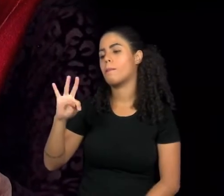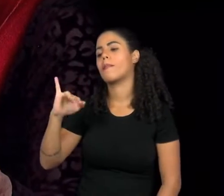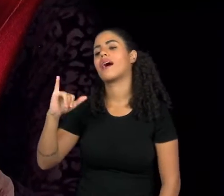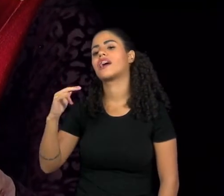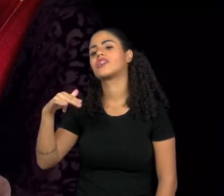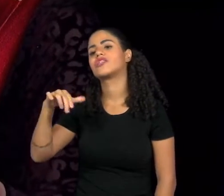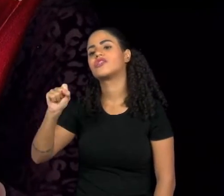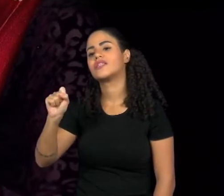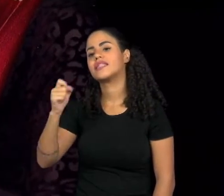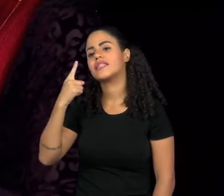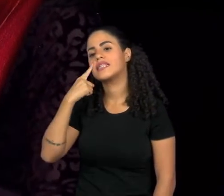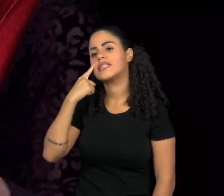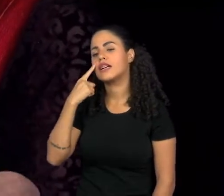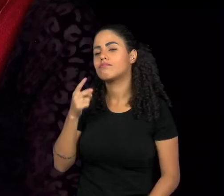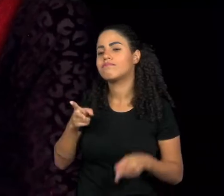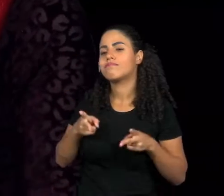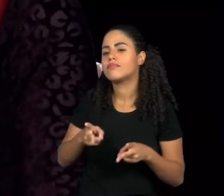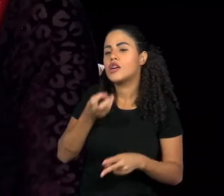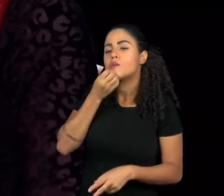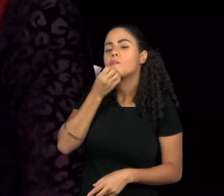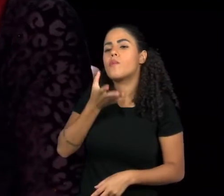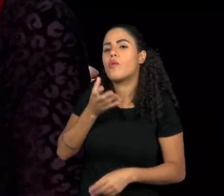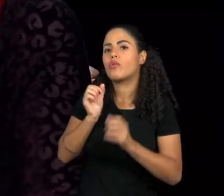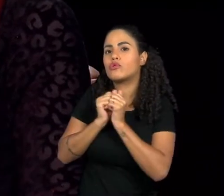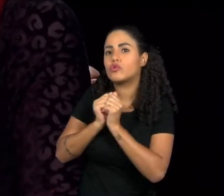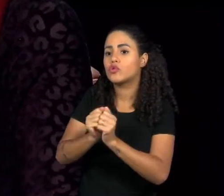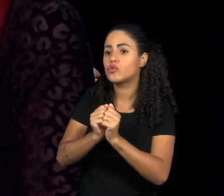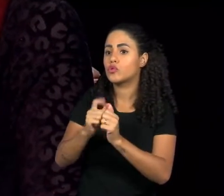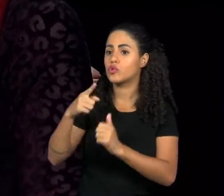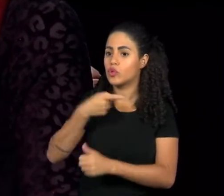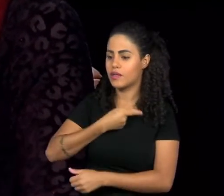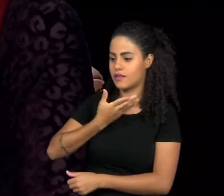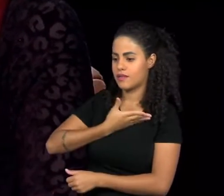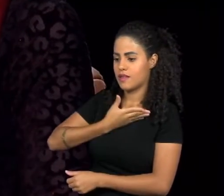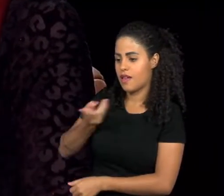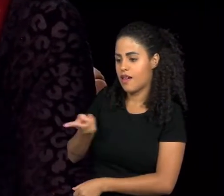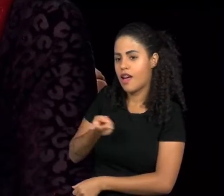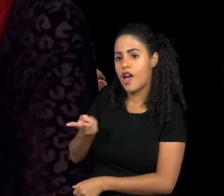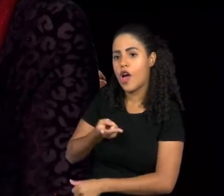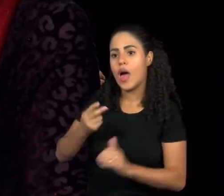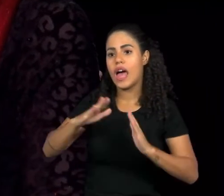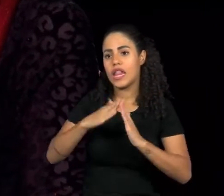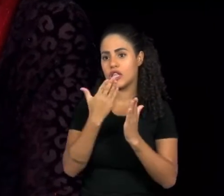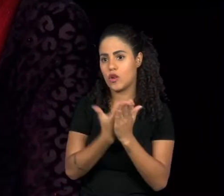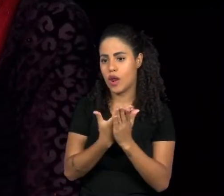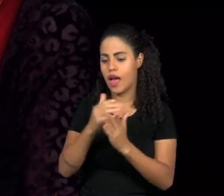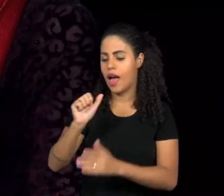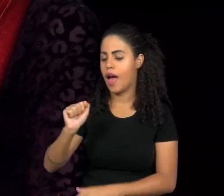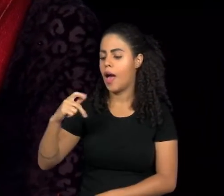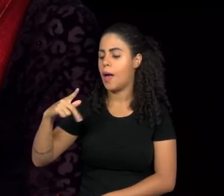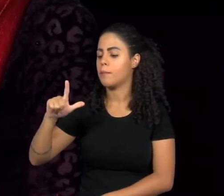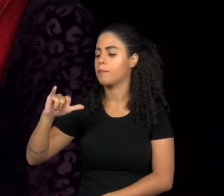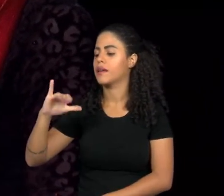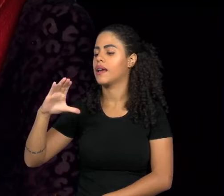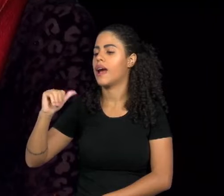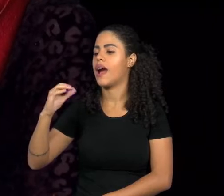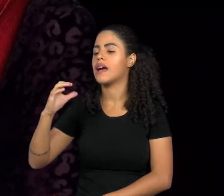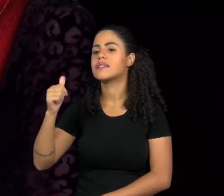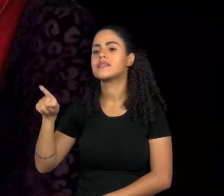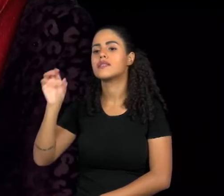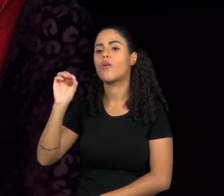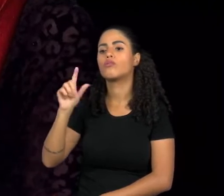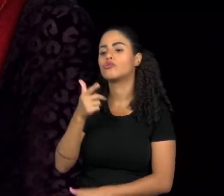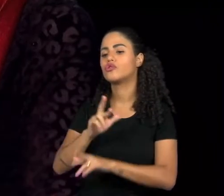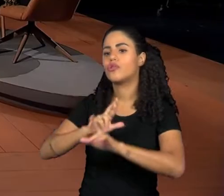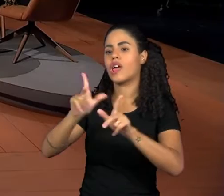na Bruxinha, que era boa também. E a gente era colega no colégio de aplicação. Ele estava num ano diferente do meu.